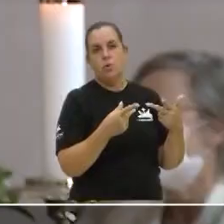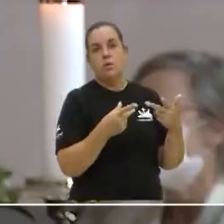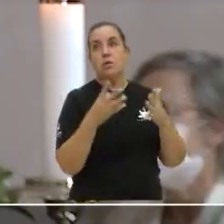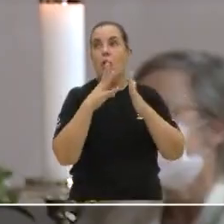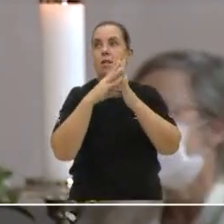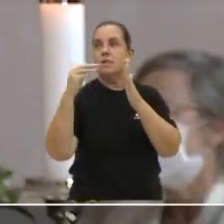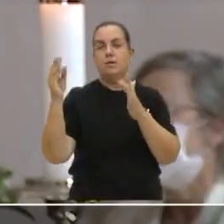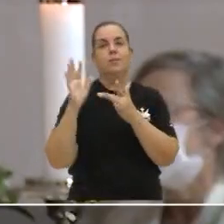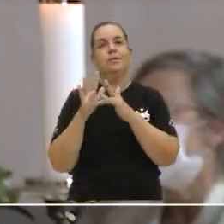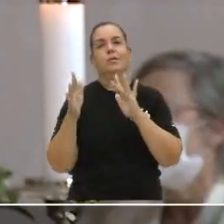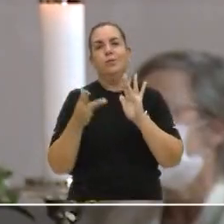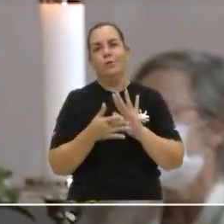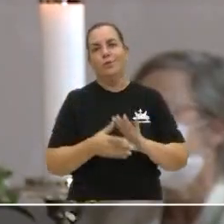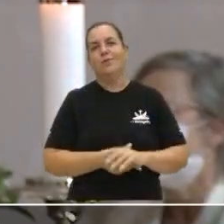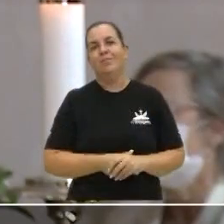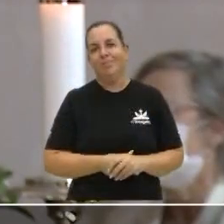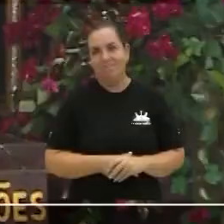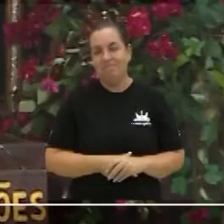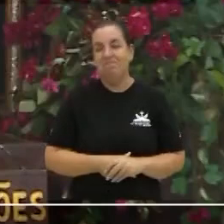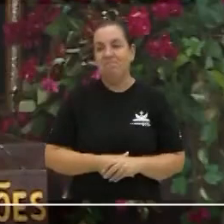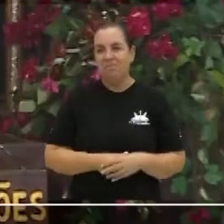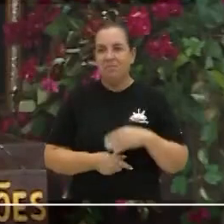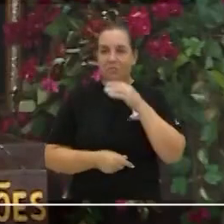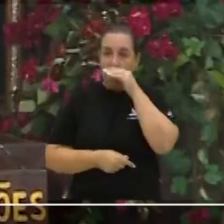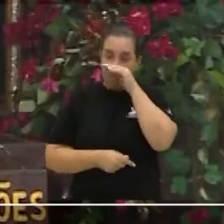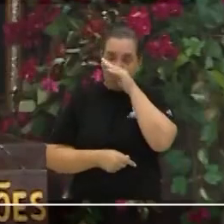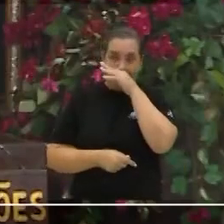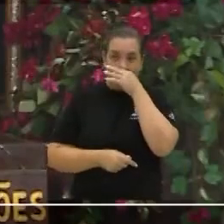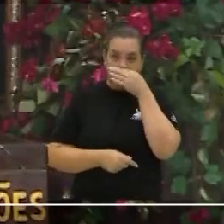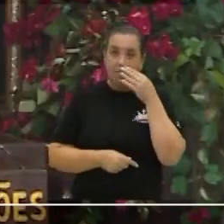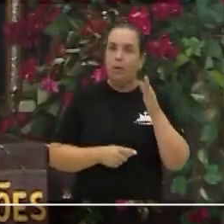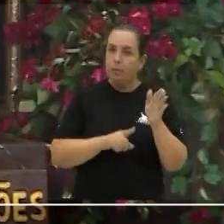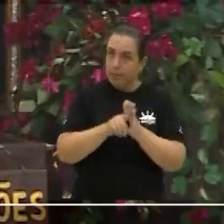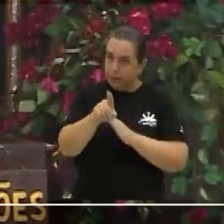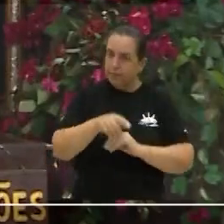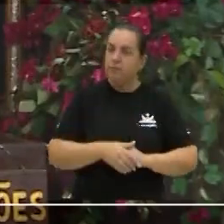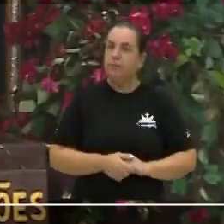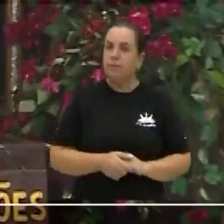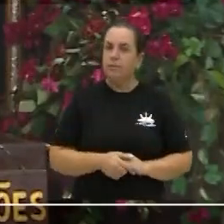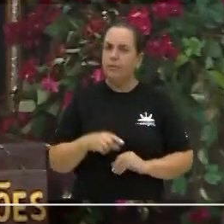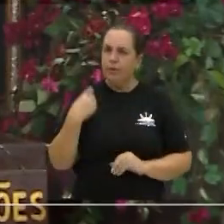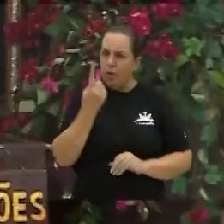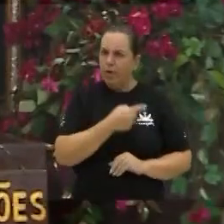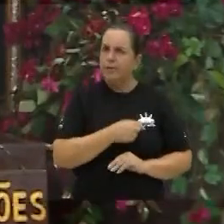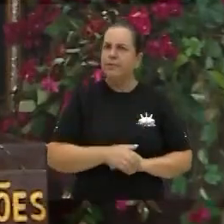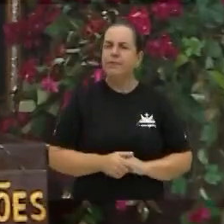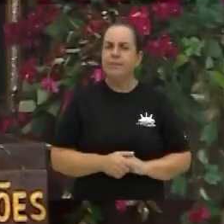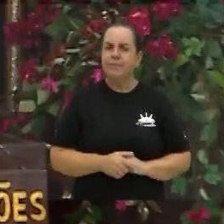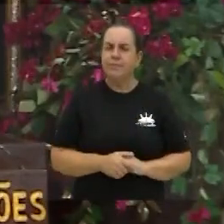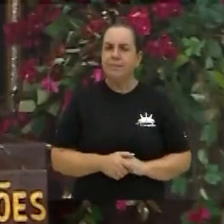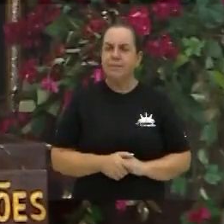Jesus, viveu desta forma. Pergunto, e nós?